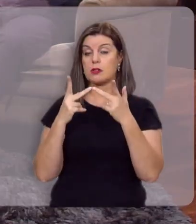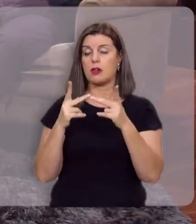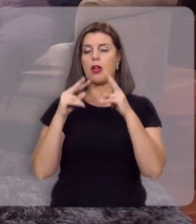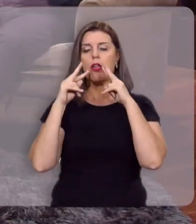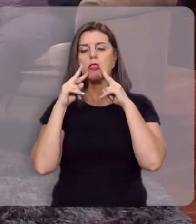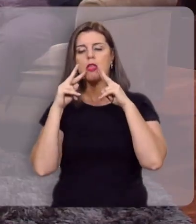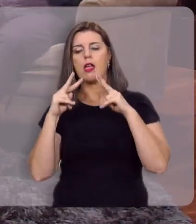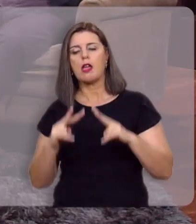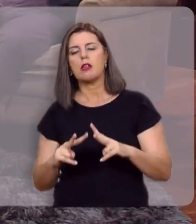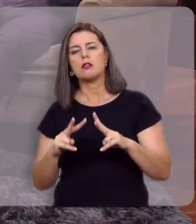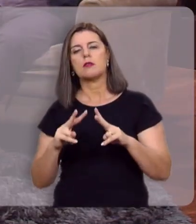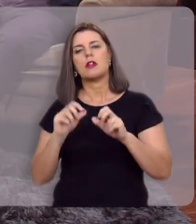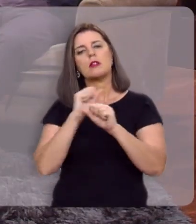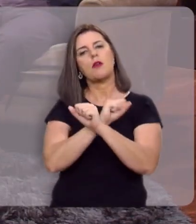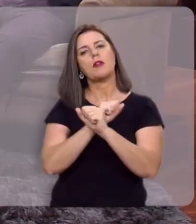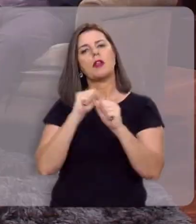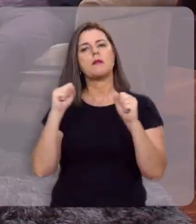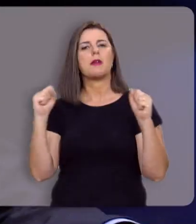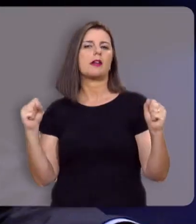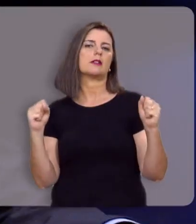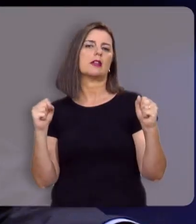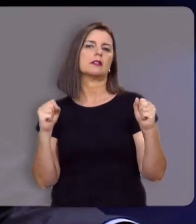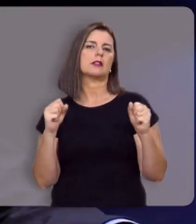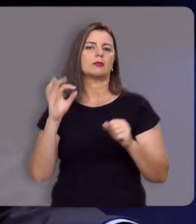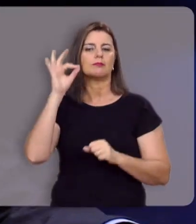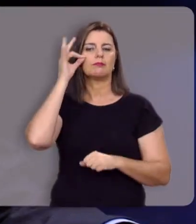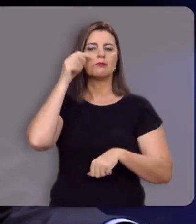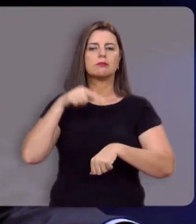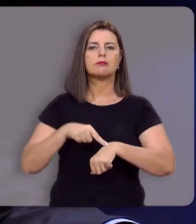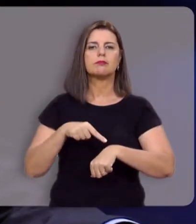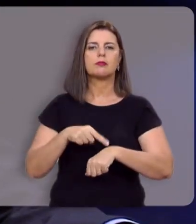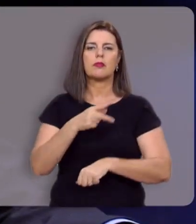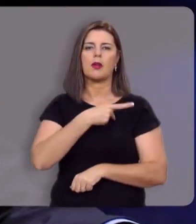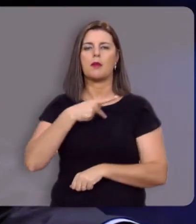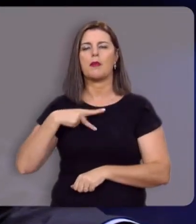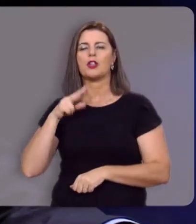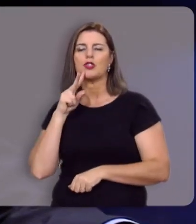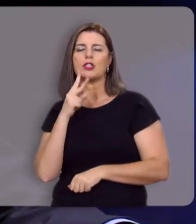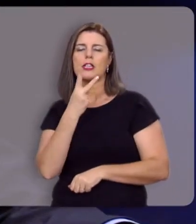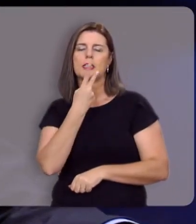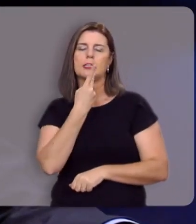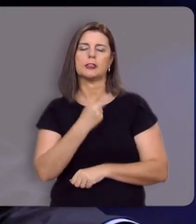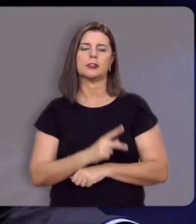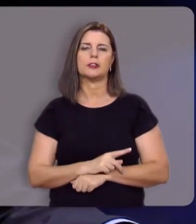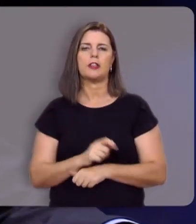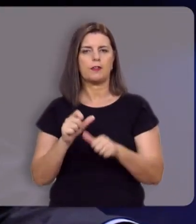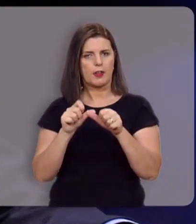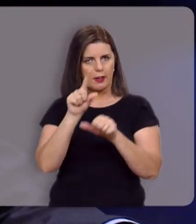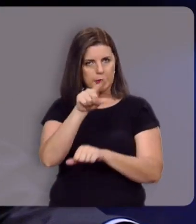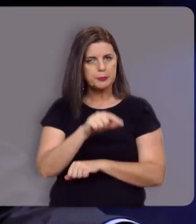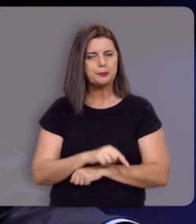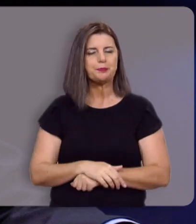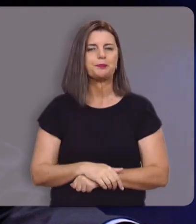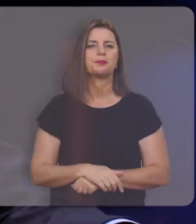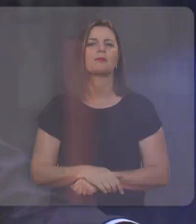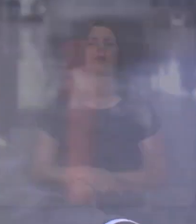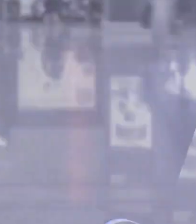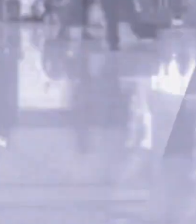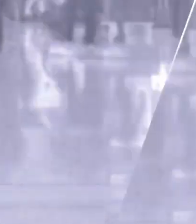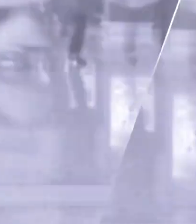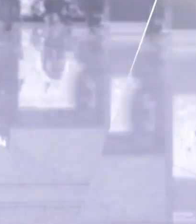Rodrigo? Um testemunho de libertação. Daqui a pouquinho, com o reverendo Hernandes Dias Lopes. Não sai daí, não.